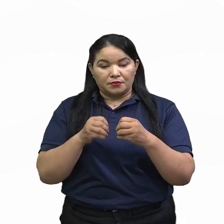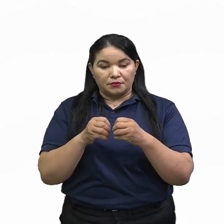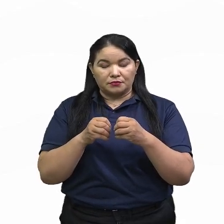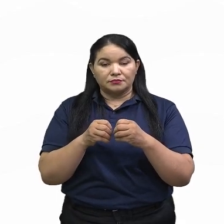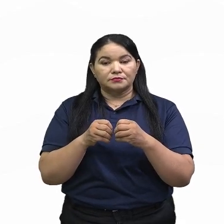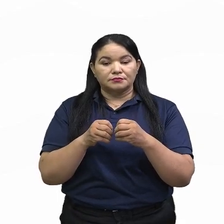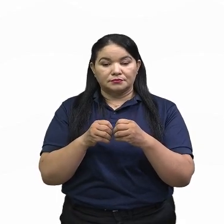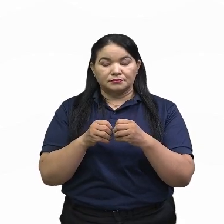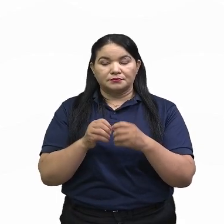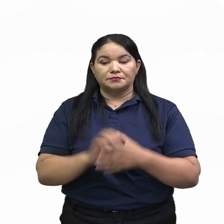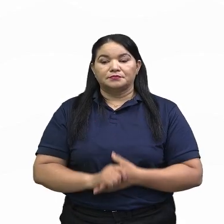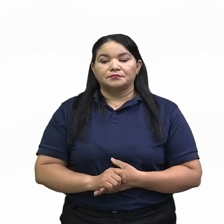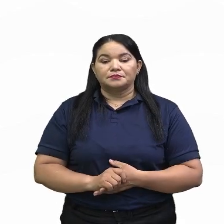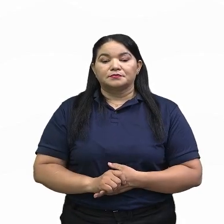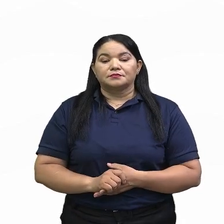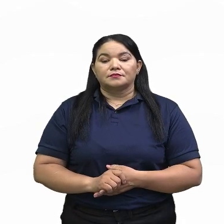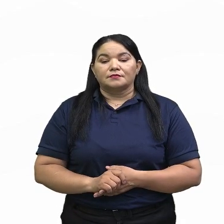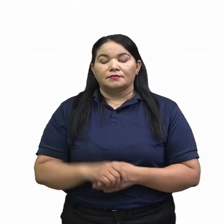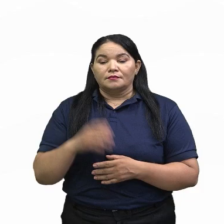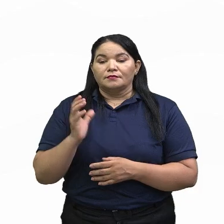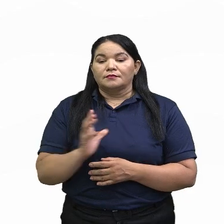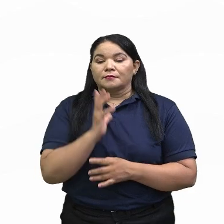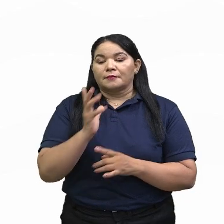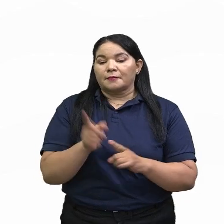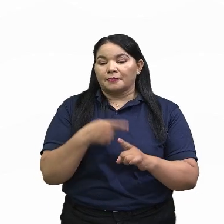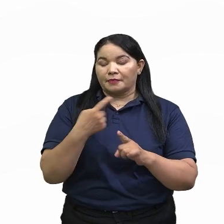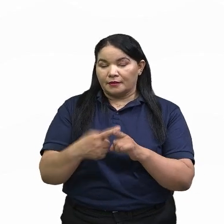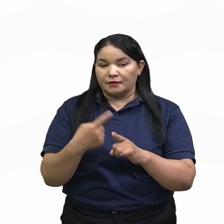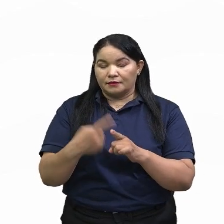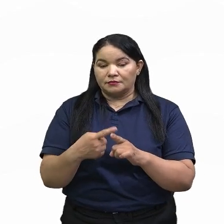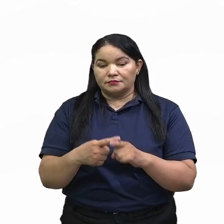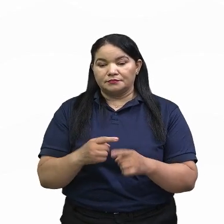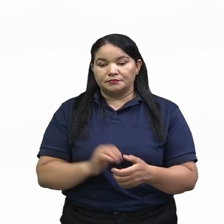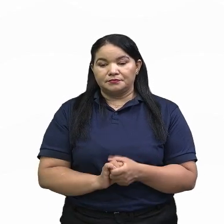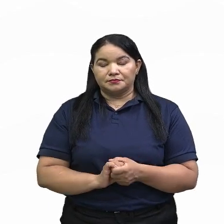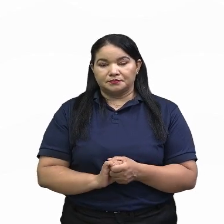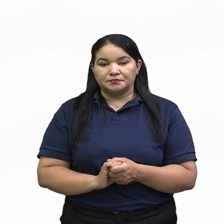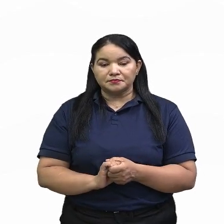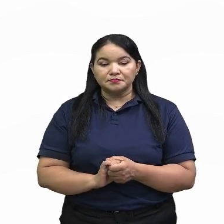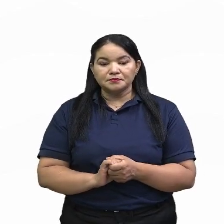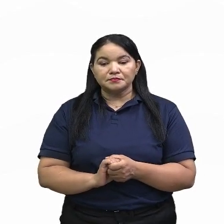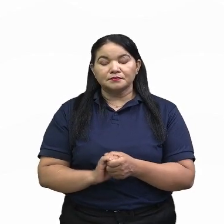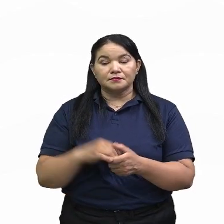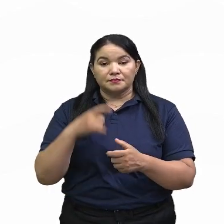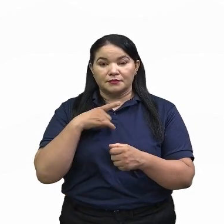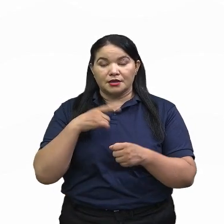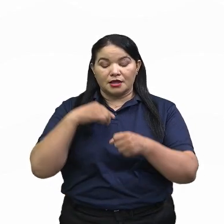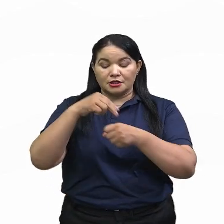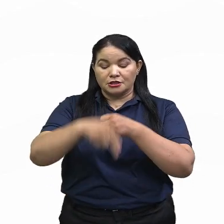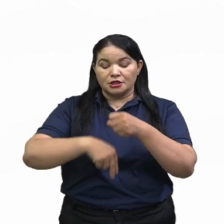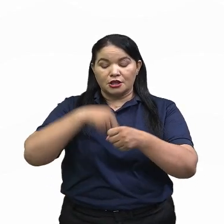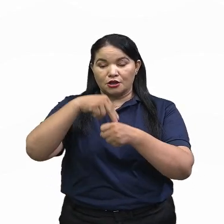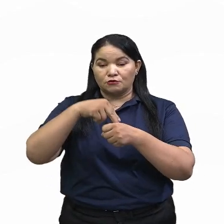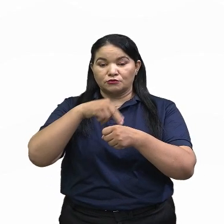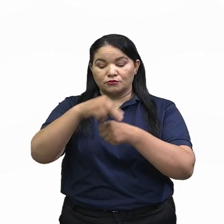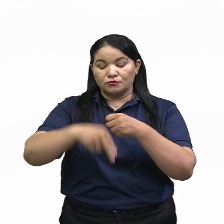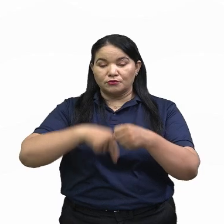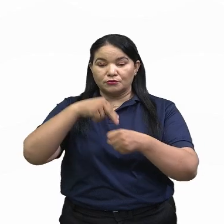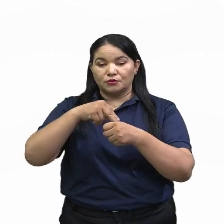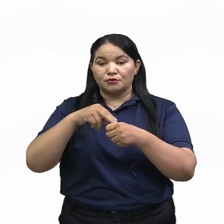em outros. E isso acontece pelo bombardeamento de nêutrons em um